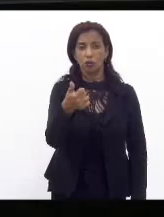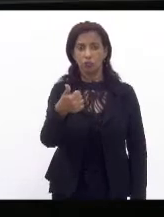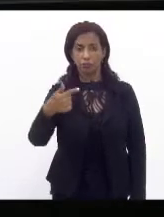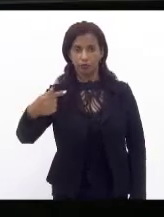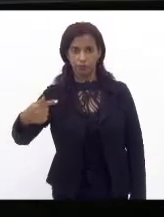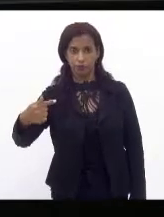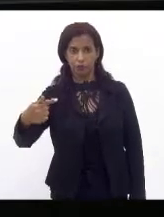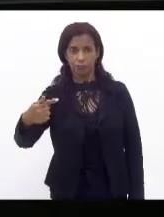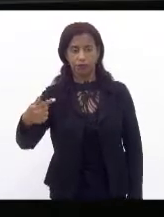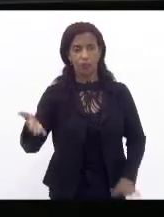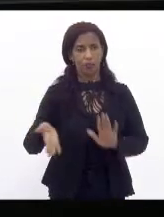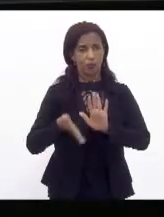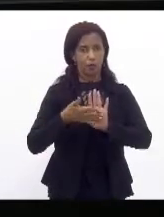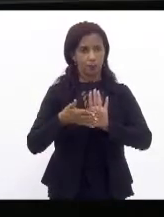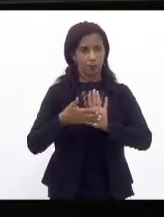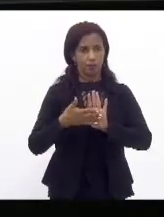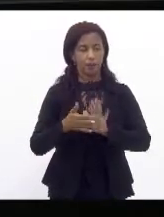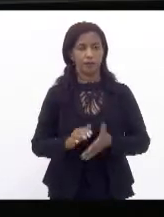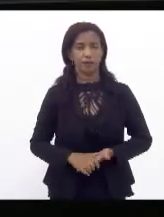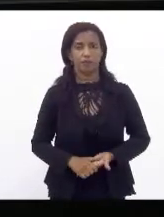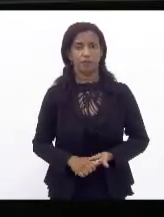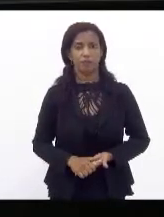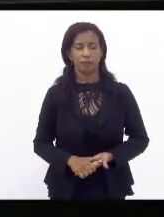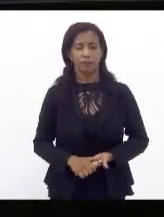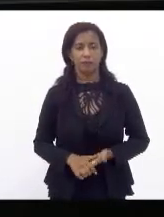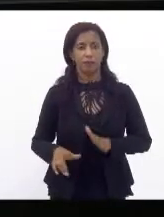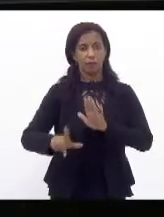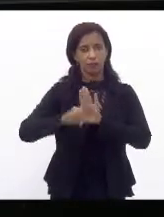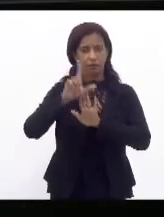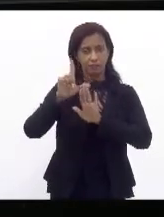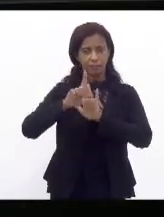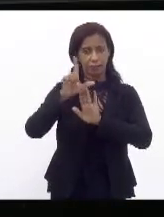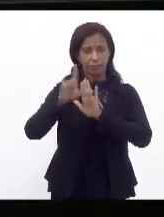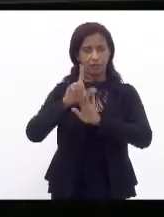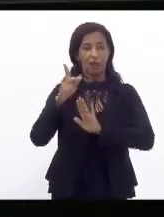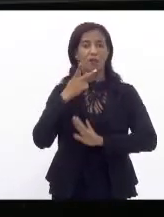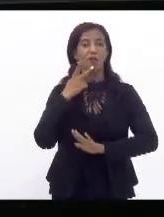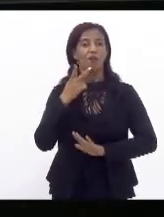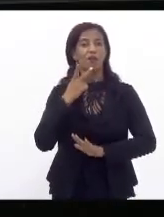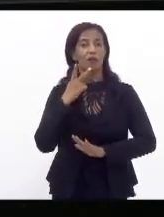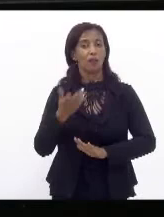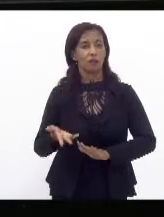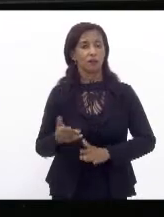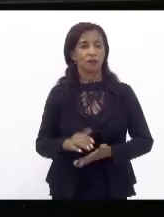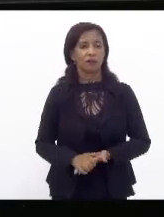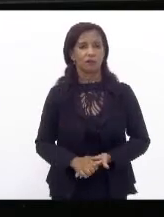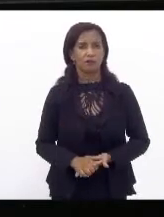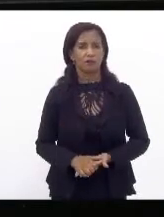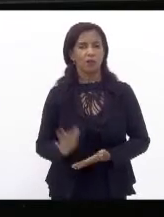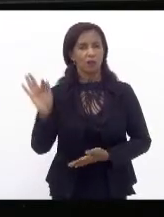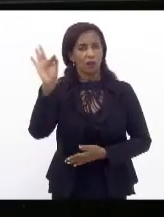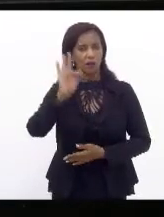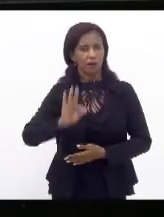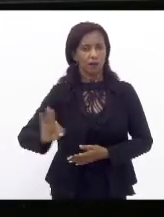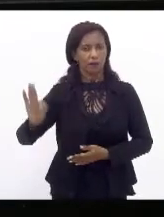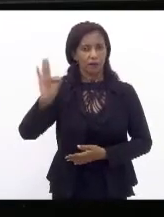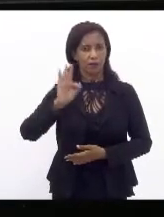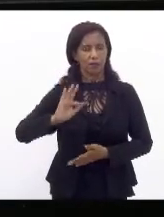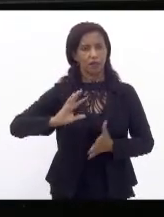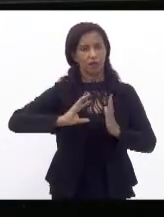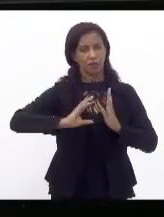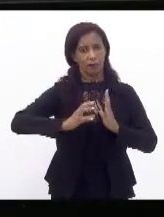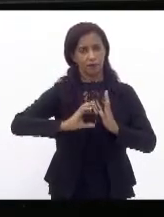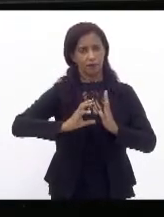2017, propôs, né, a legislação falando da federação